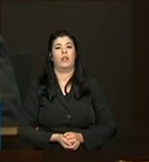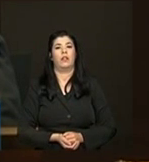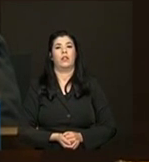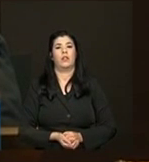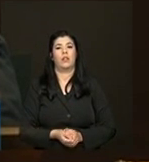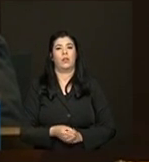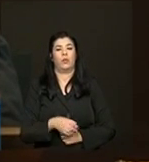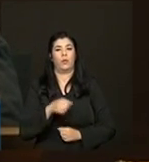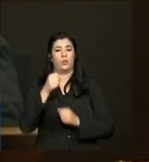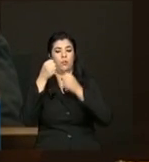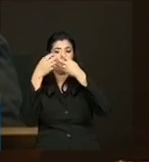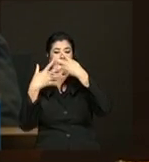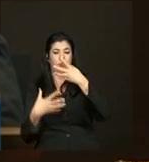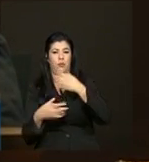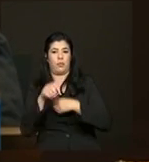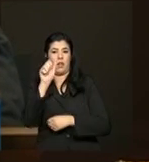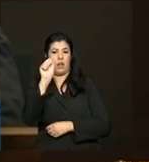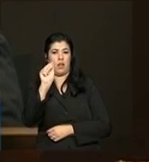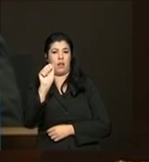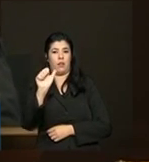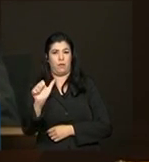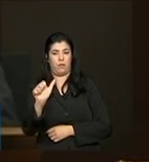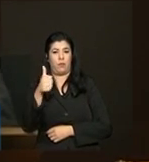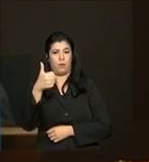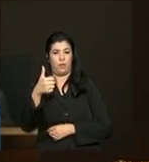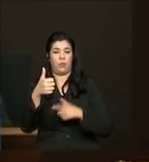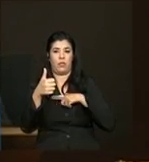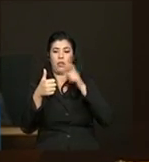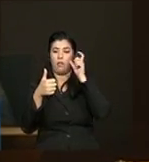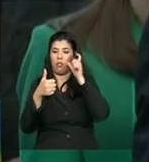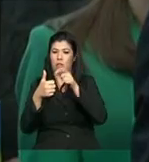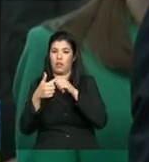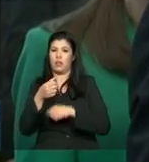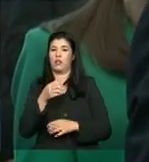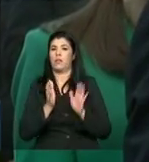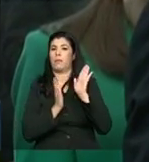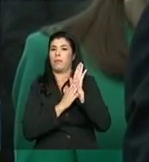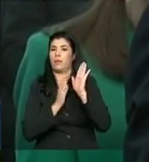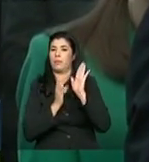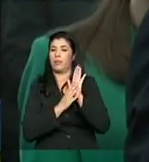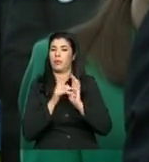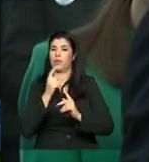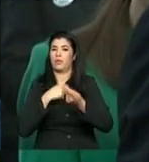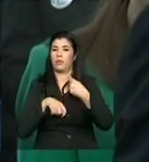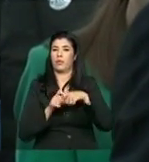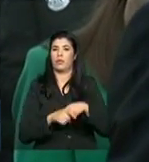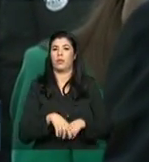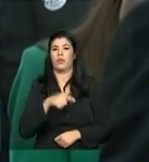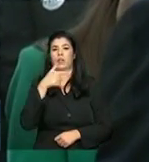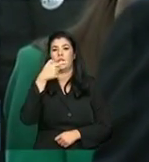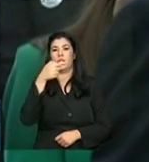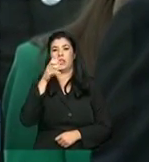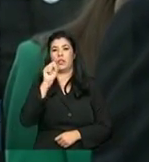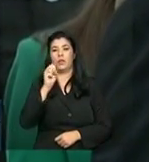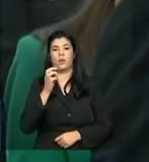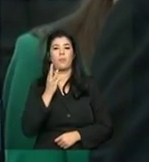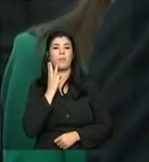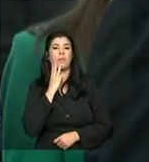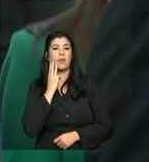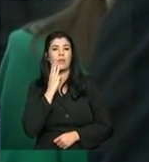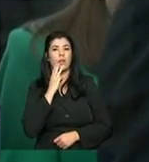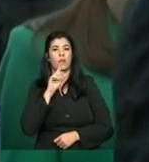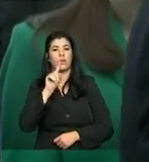do sublote A1, possui interesse em apresentar a proposta no valor de receita anual permitida de